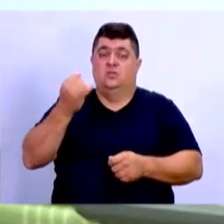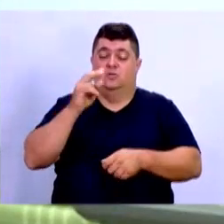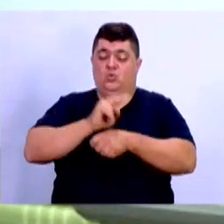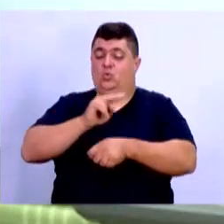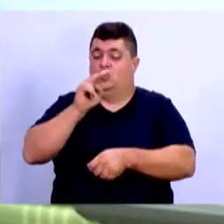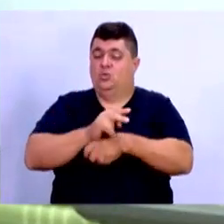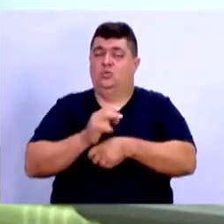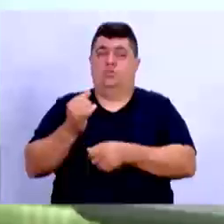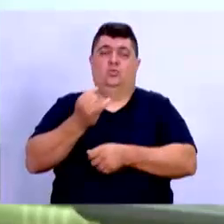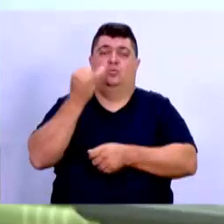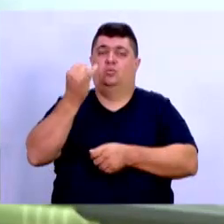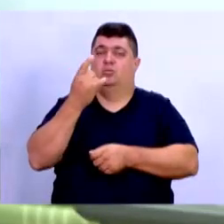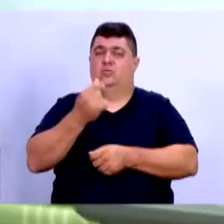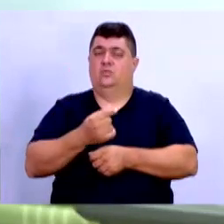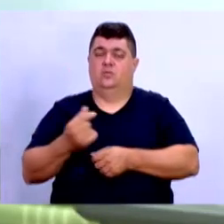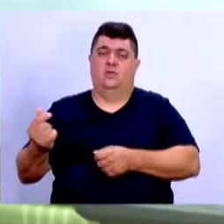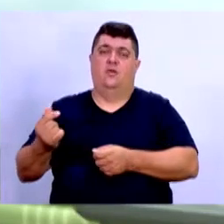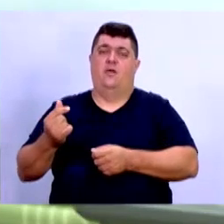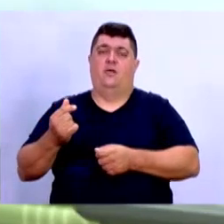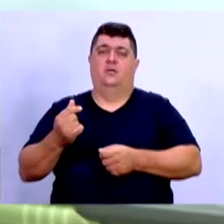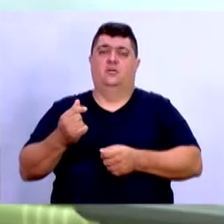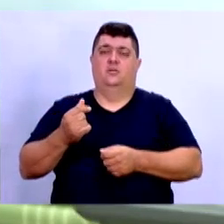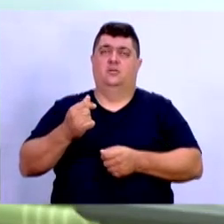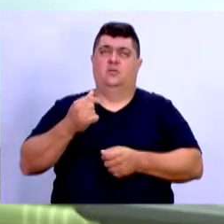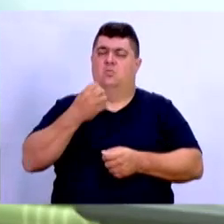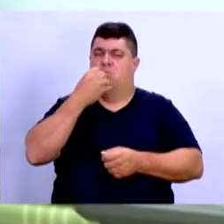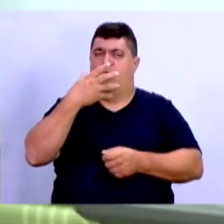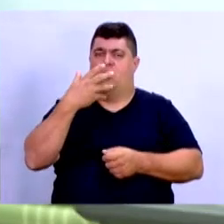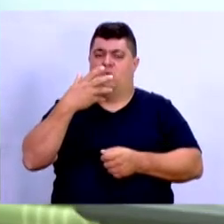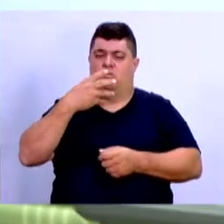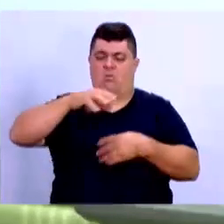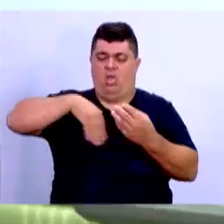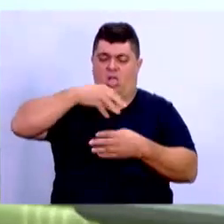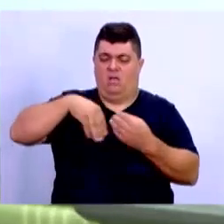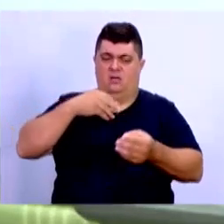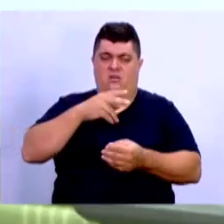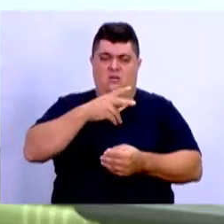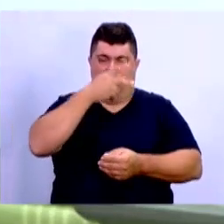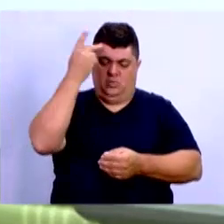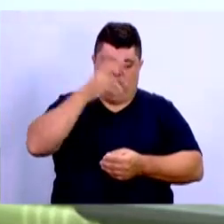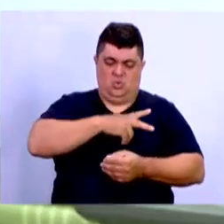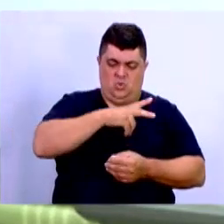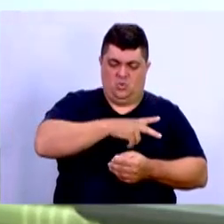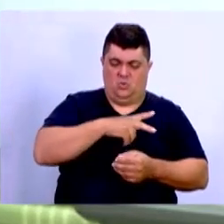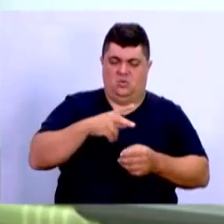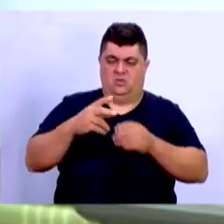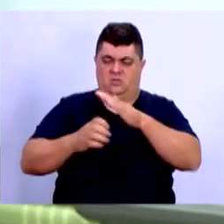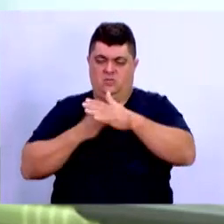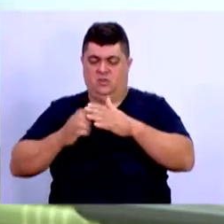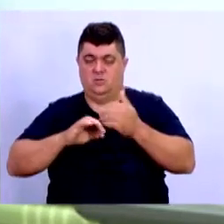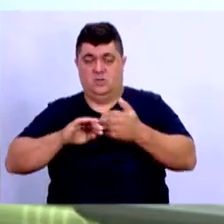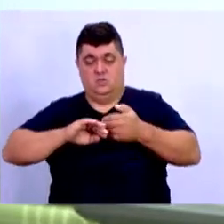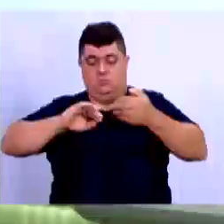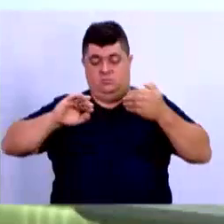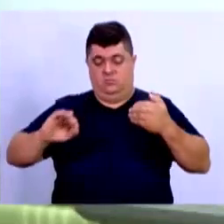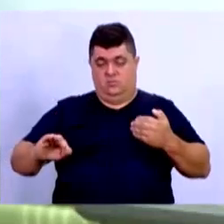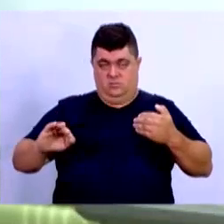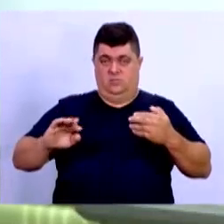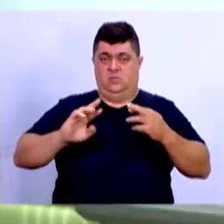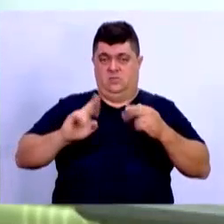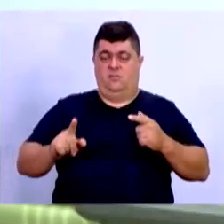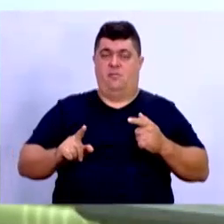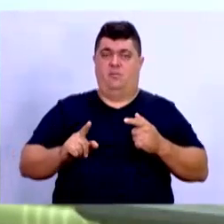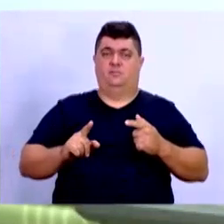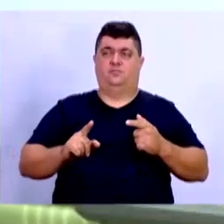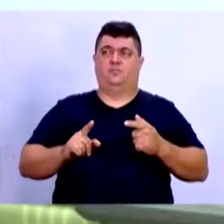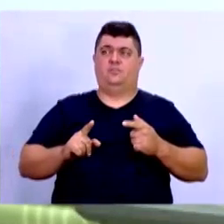Controlar, os gastos. É interessante não misturar a conta particular com a conta da empresa. O que é conta da empresa tem que ser pago com o dinheiro da empresa.